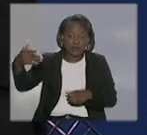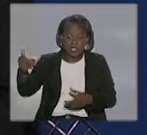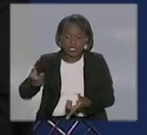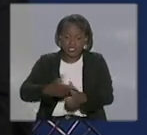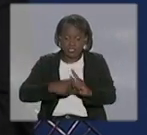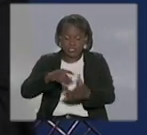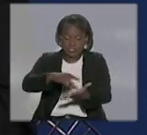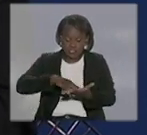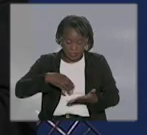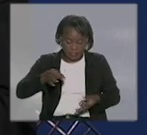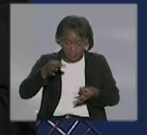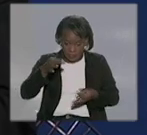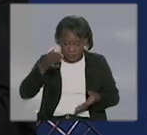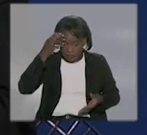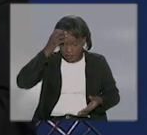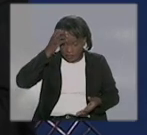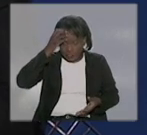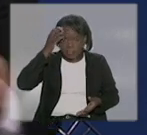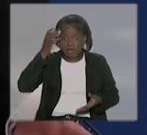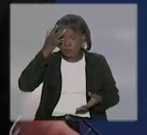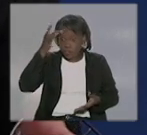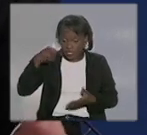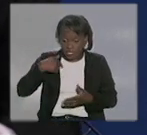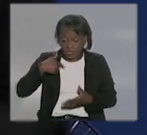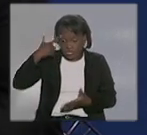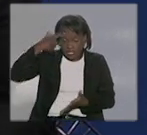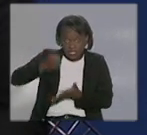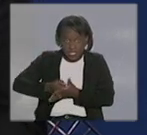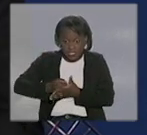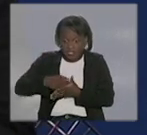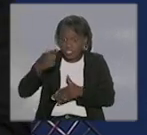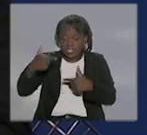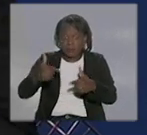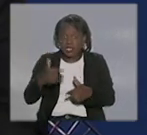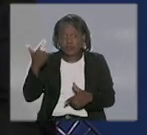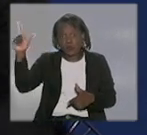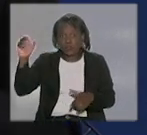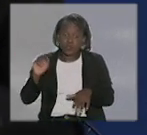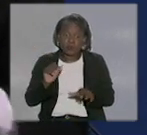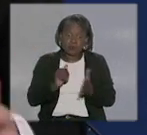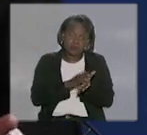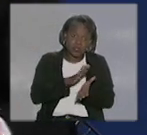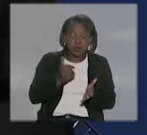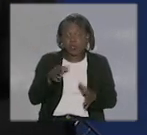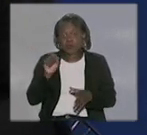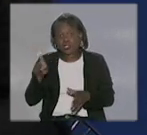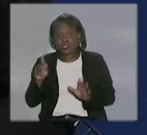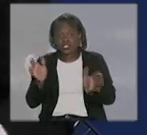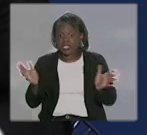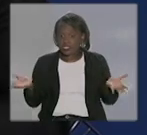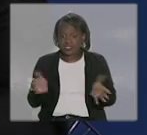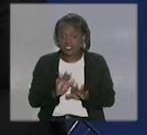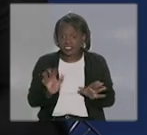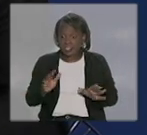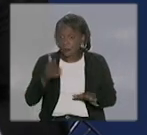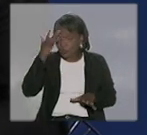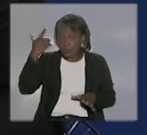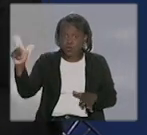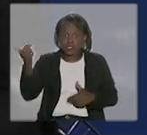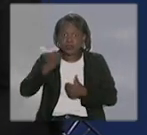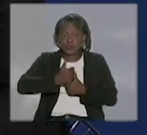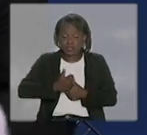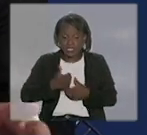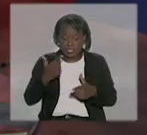e eventualmente a pessoa que tomou a decisão nem está mais na empresa, né? Exatamente. Então a gente tem também um conflito